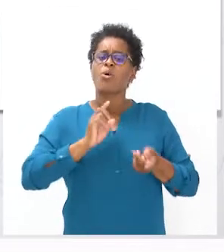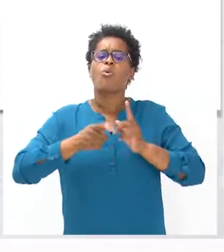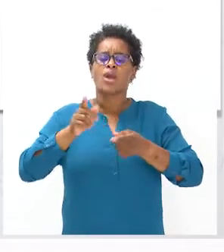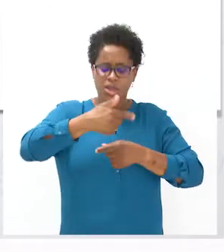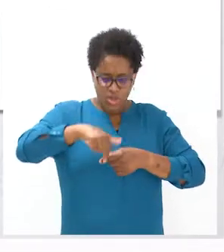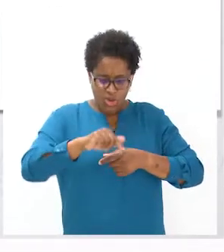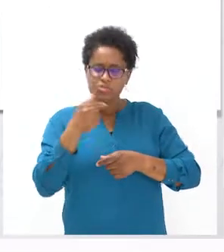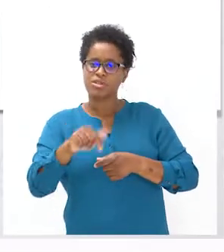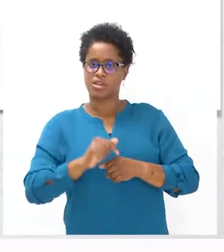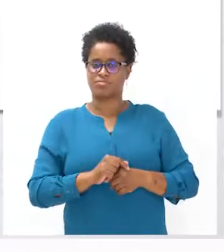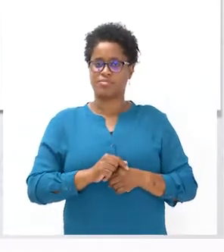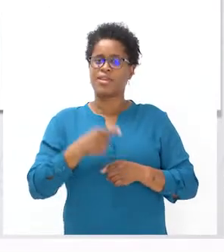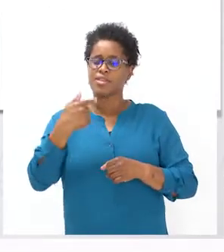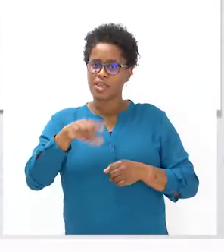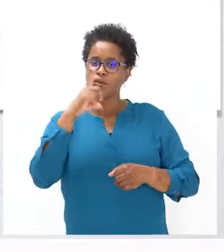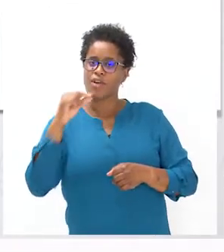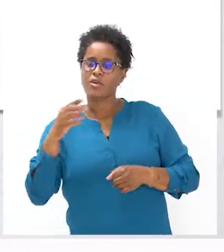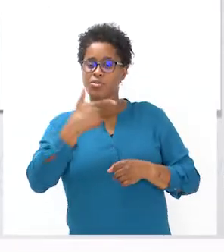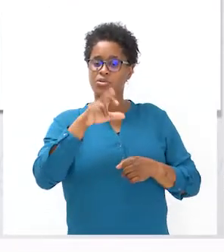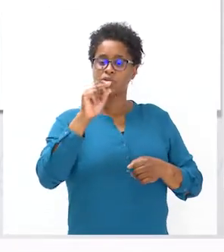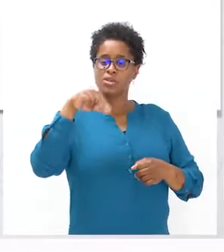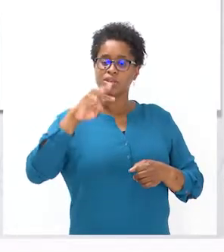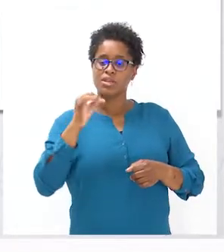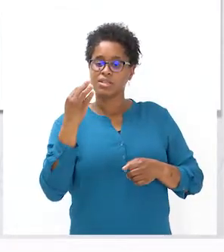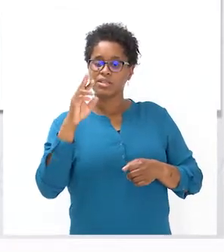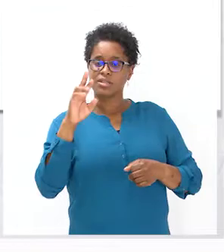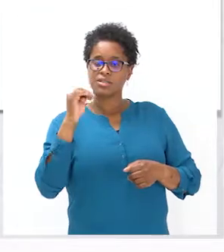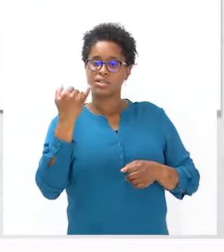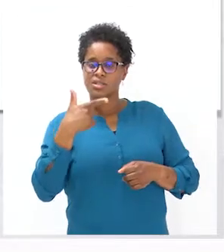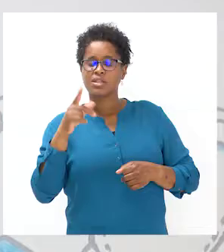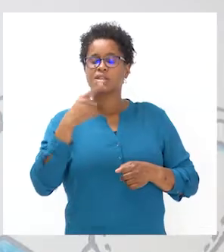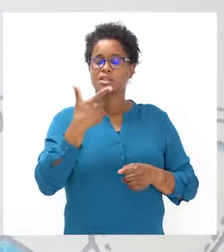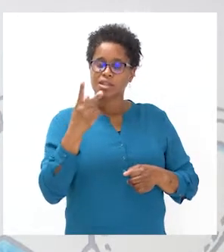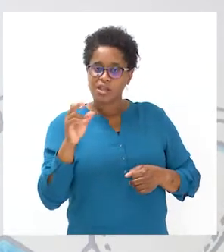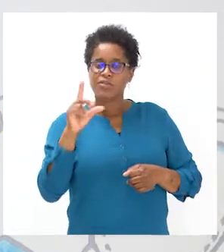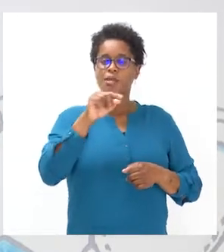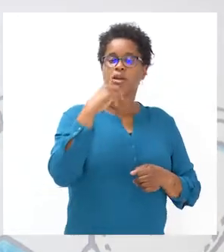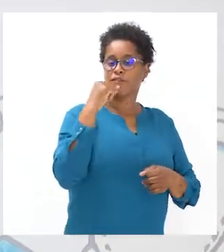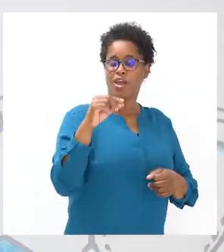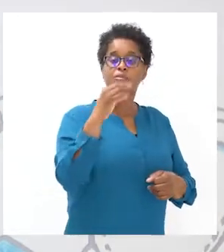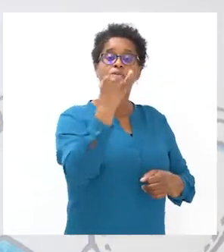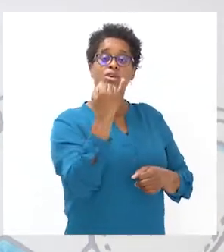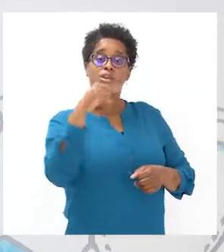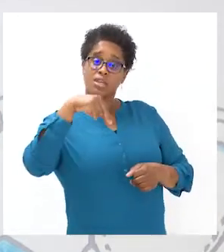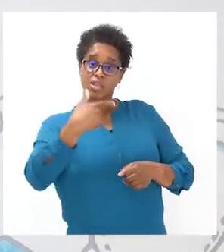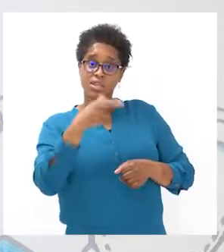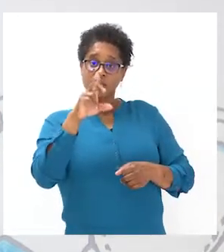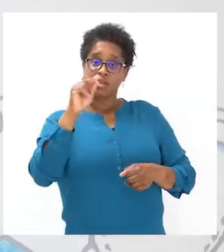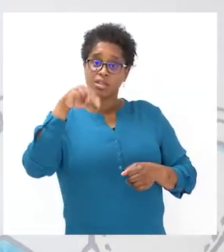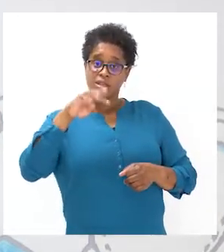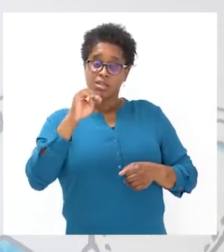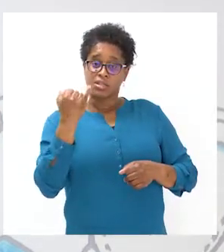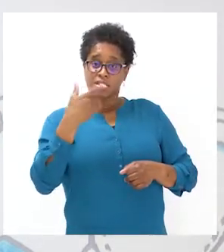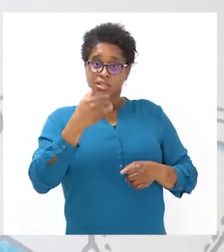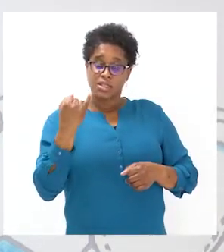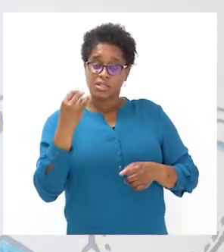que nós temos? Temos verbo transitivo e verbo intransitivo. Nós já tínhamos falado numa das aulas que